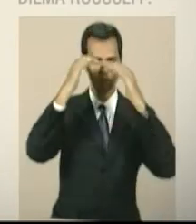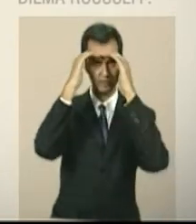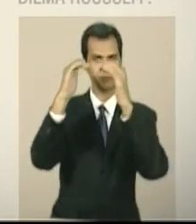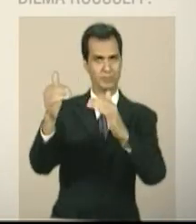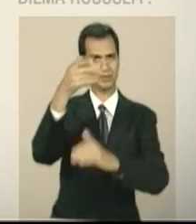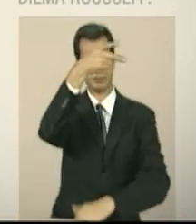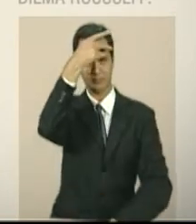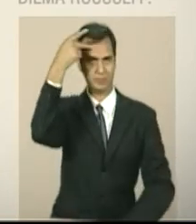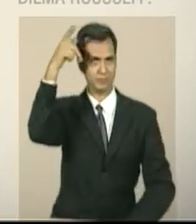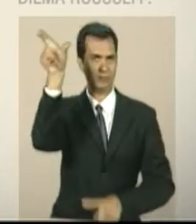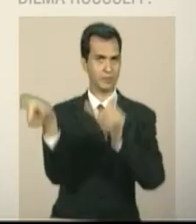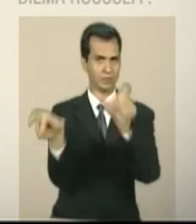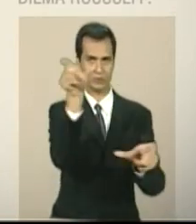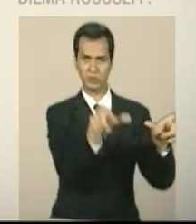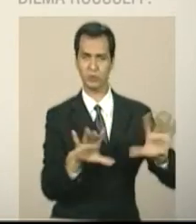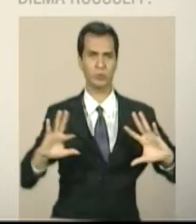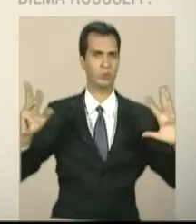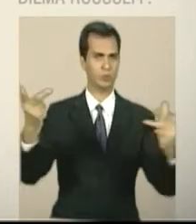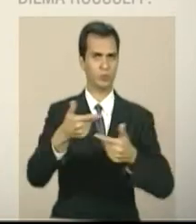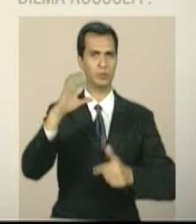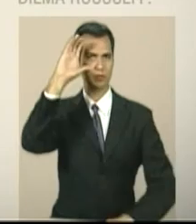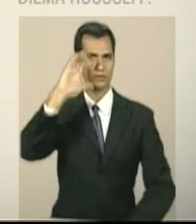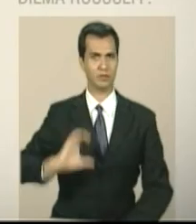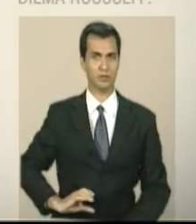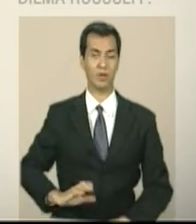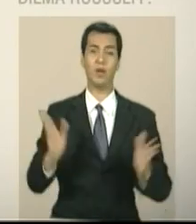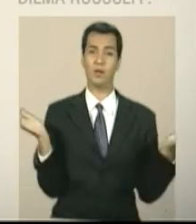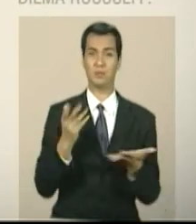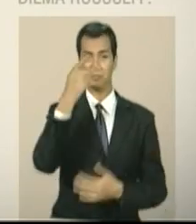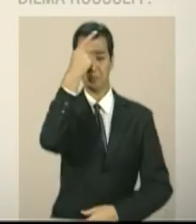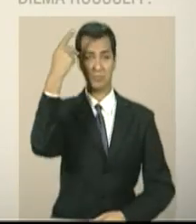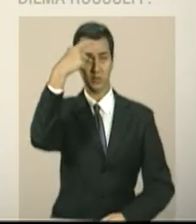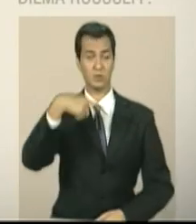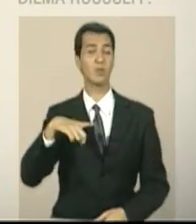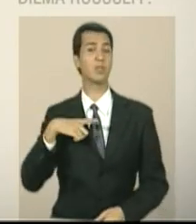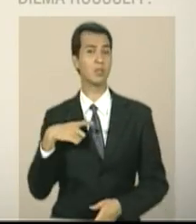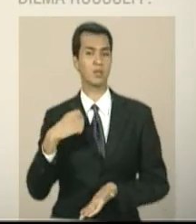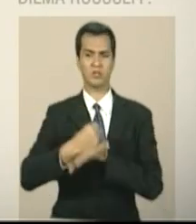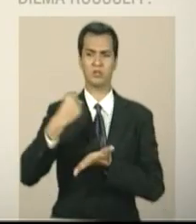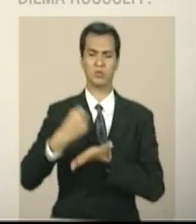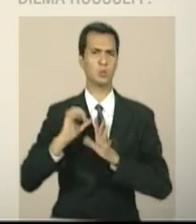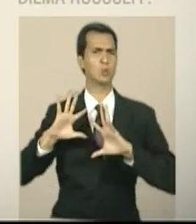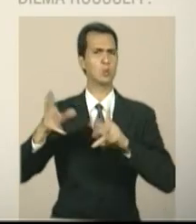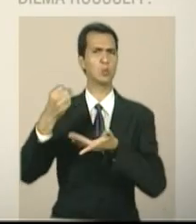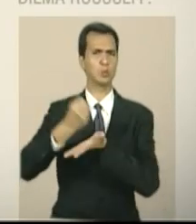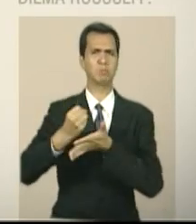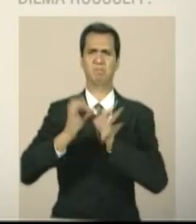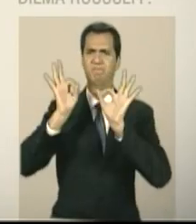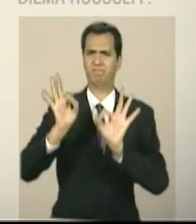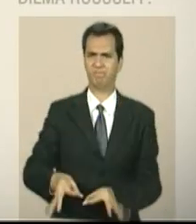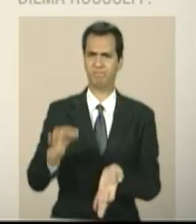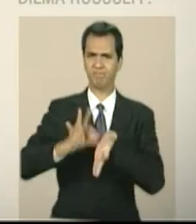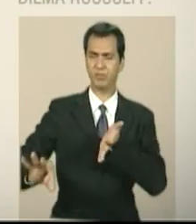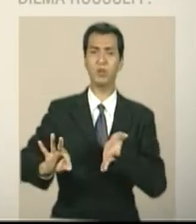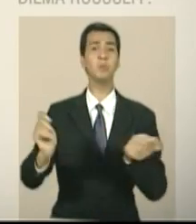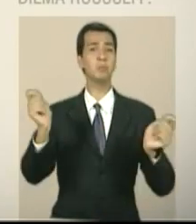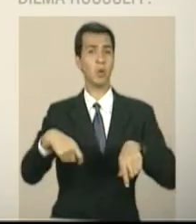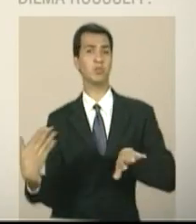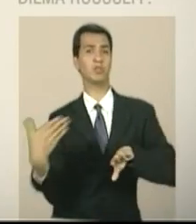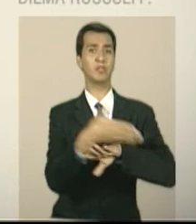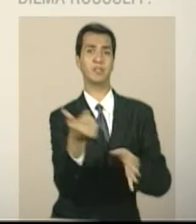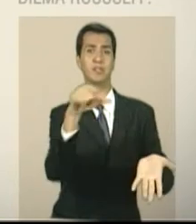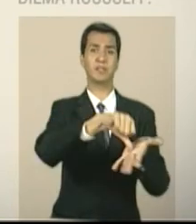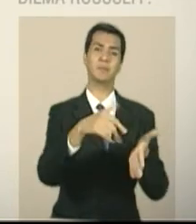agora o contribuinte uma vez que tenha toda a sua documentação cadastrada se aposenta em até 30 minutos